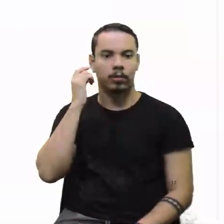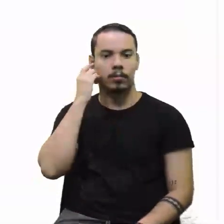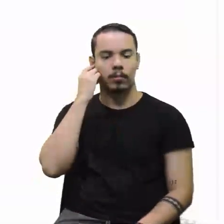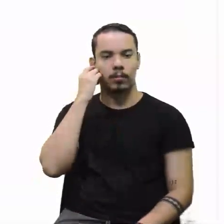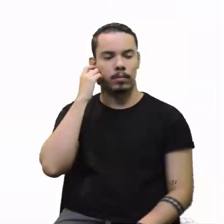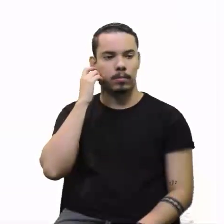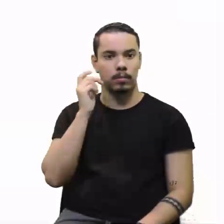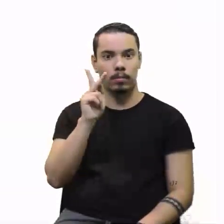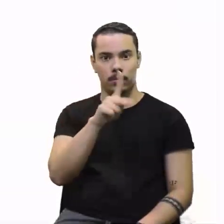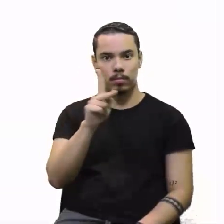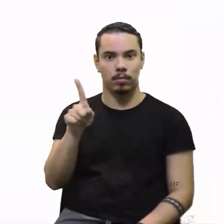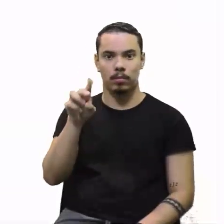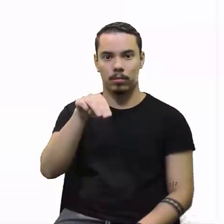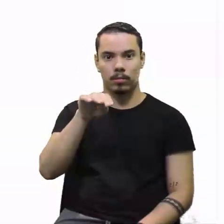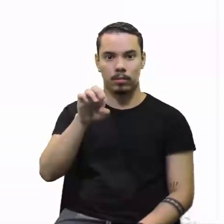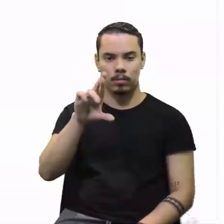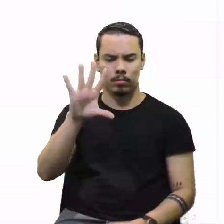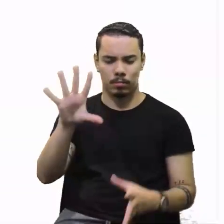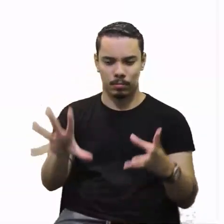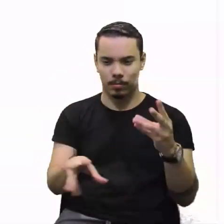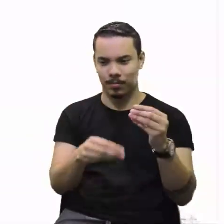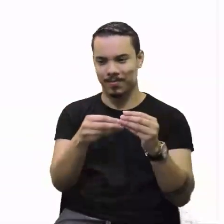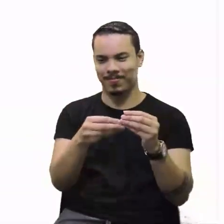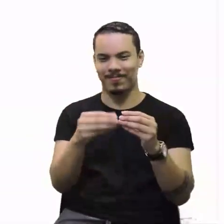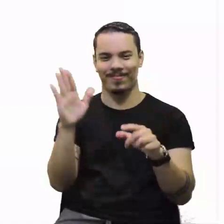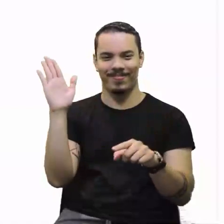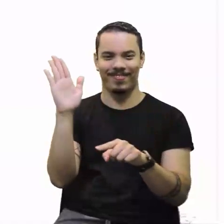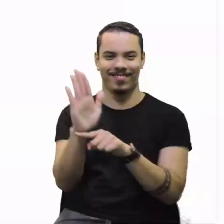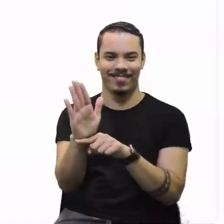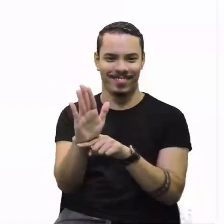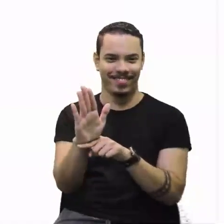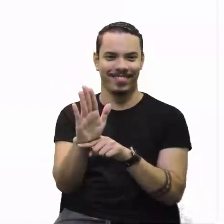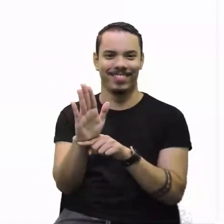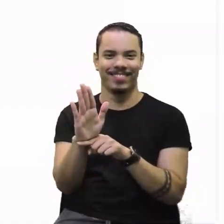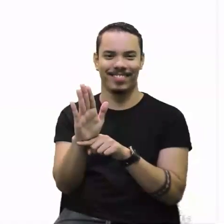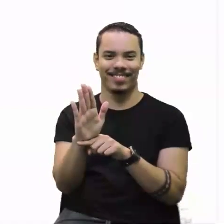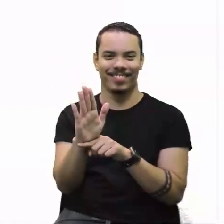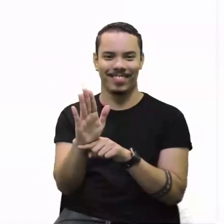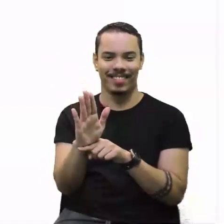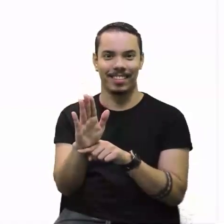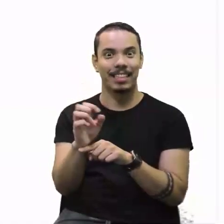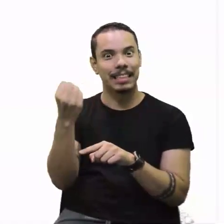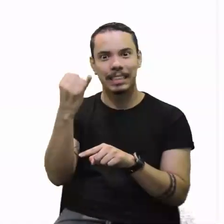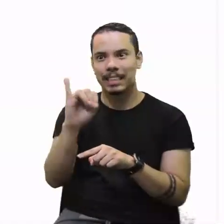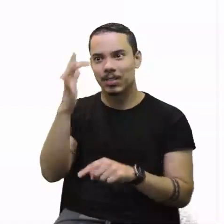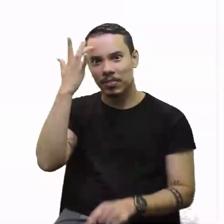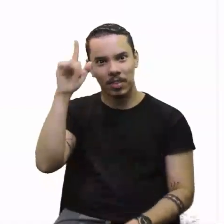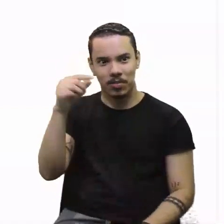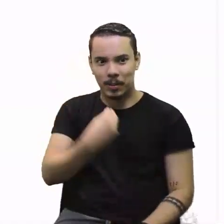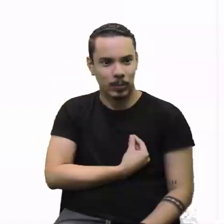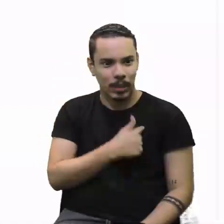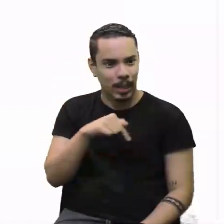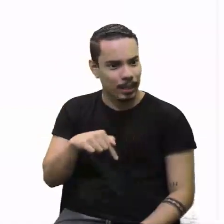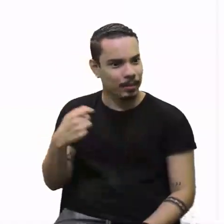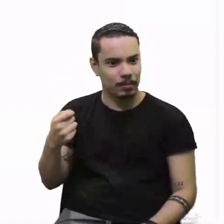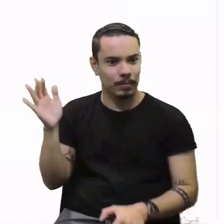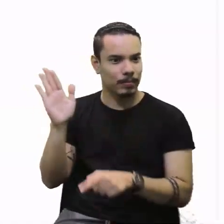aí está detonando sobre o infravermelho. Falar alguma coisa, né? Senão vão achar que você não está aqui,